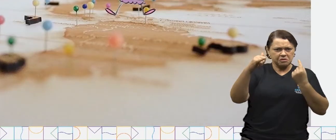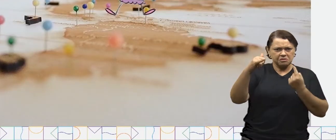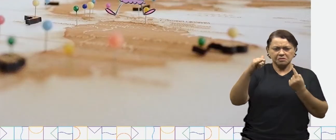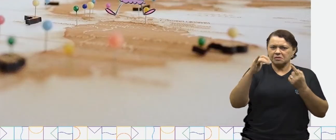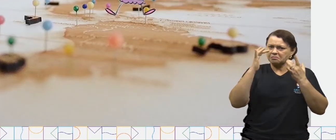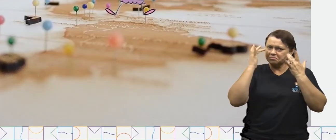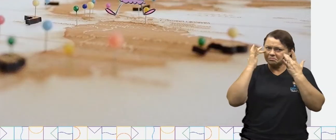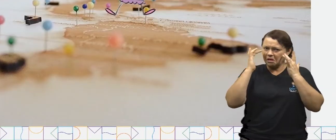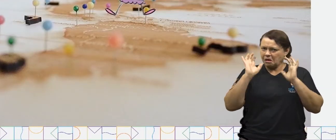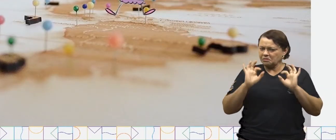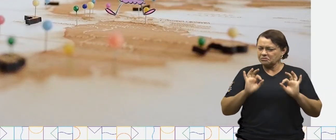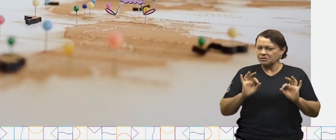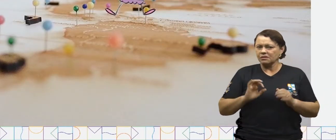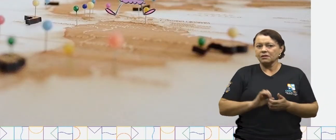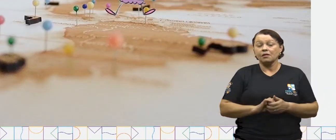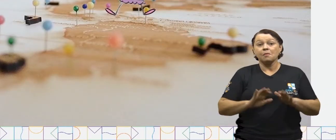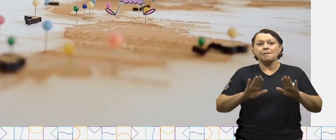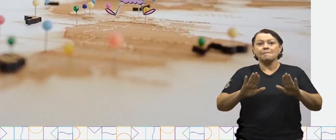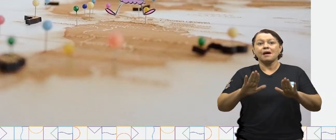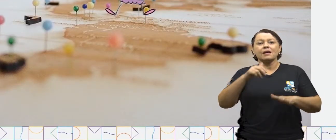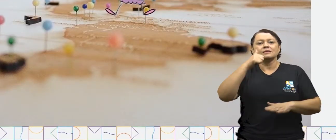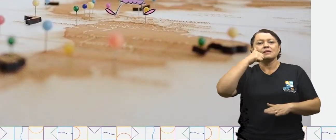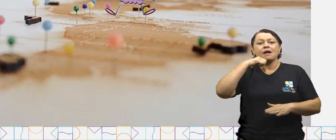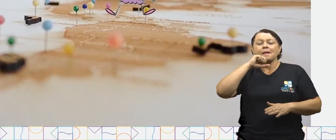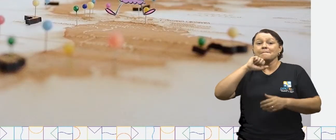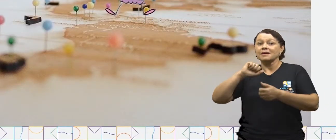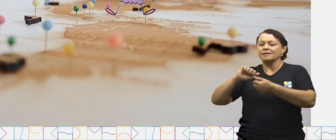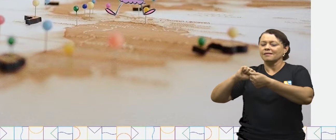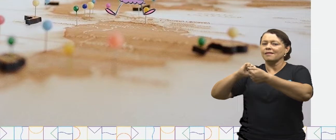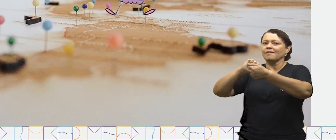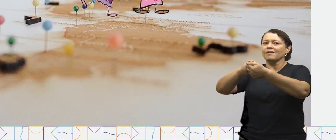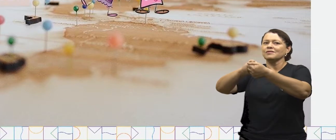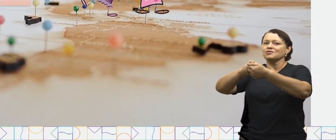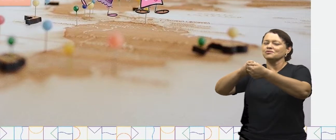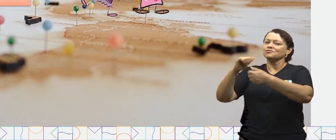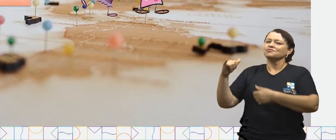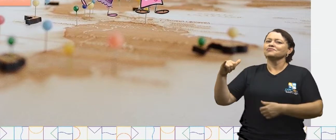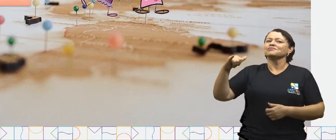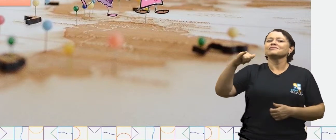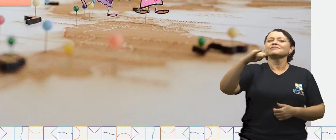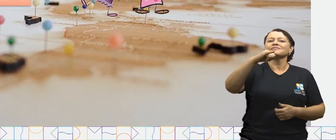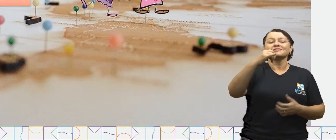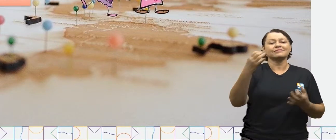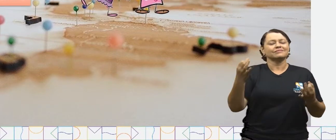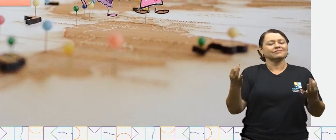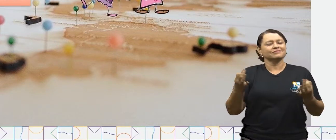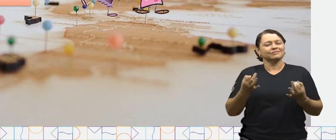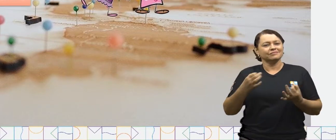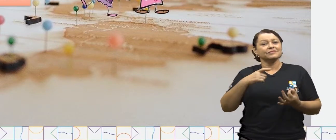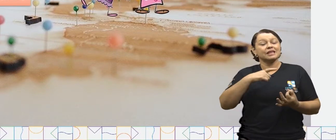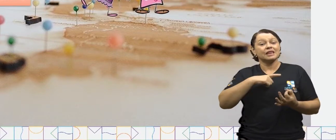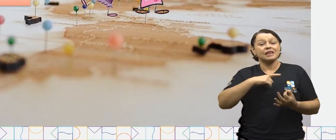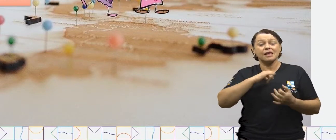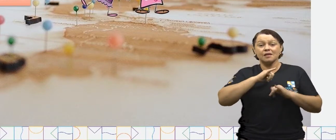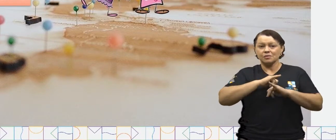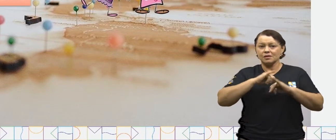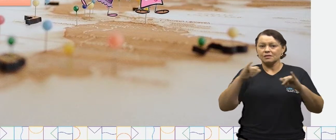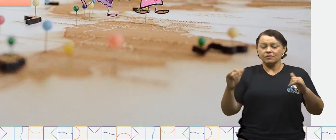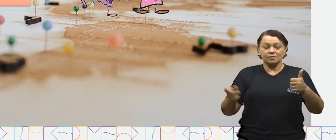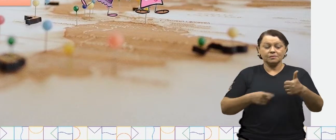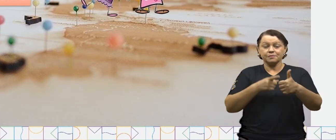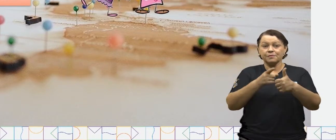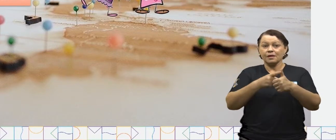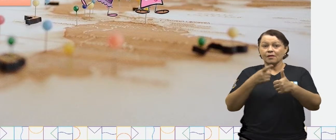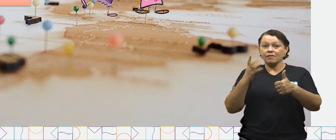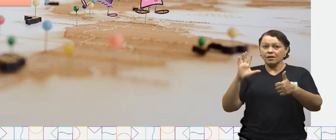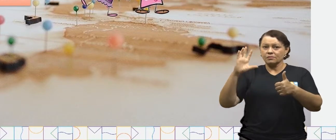se escrevêssemos que a mãe dela a acompanhou? Ótimo! Já temos as seguintes informações.